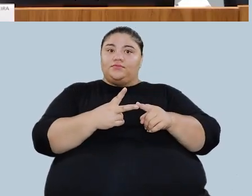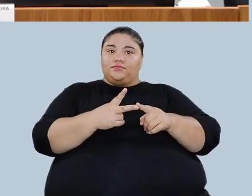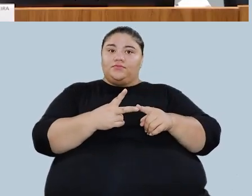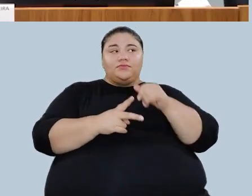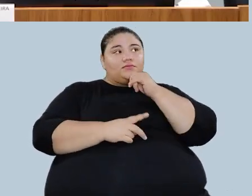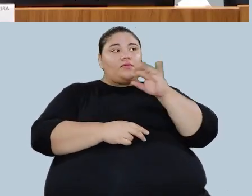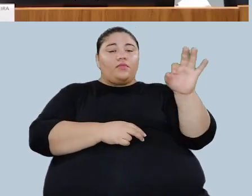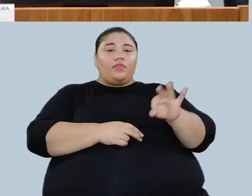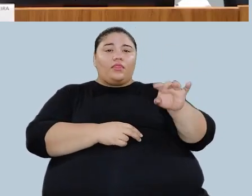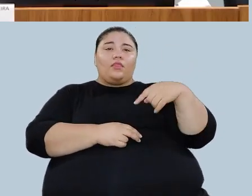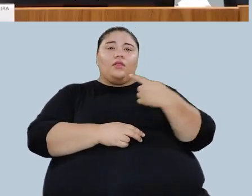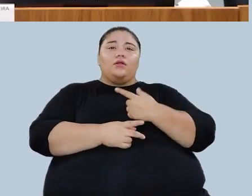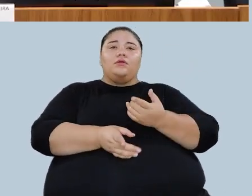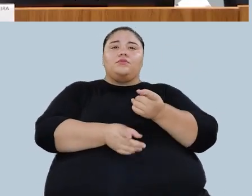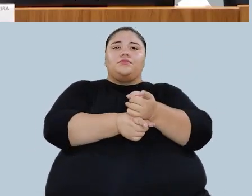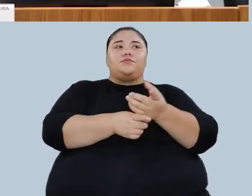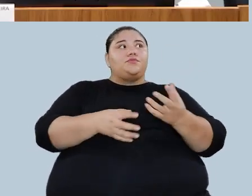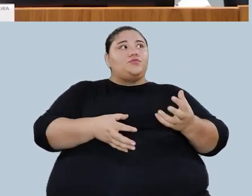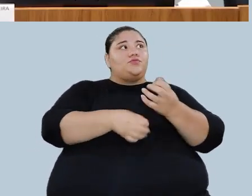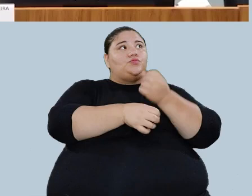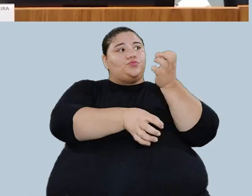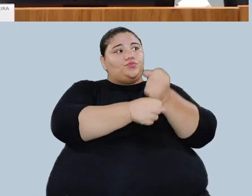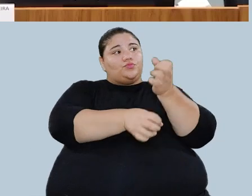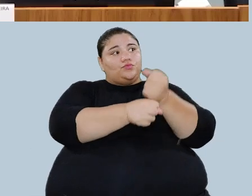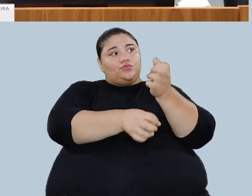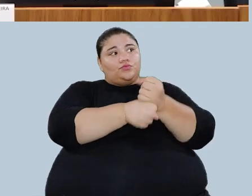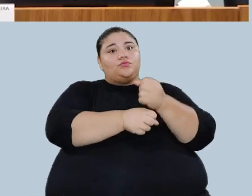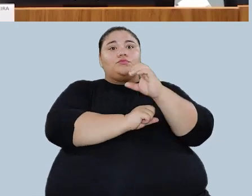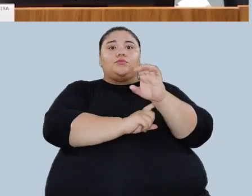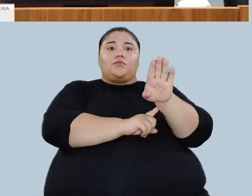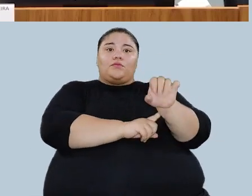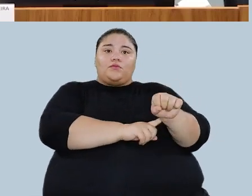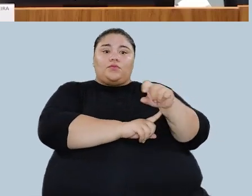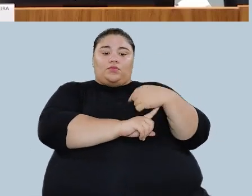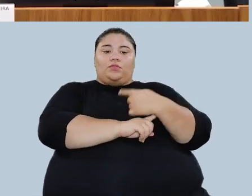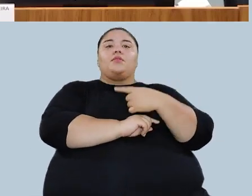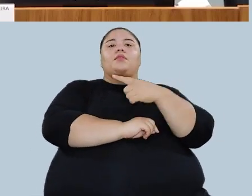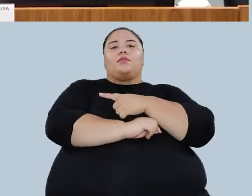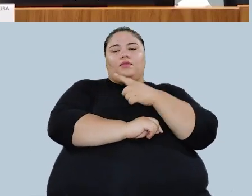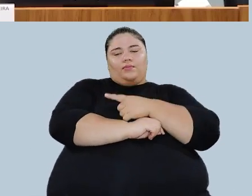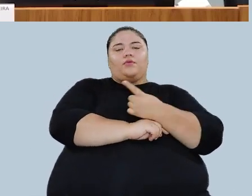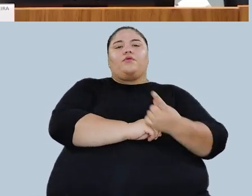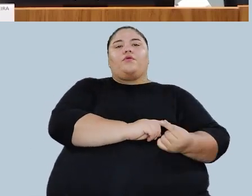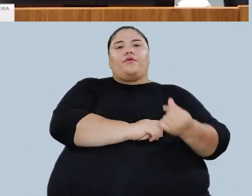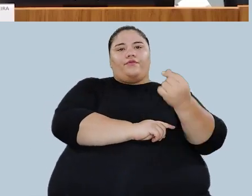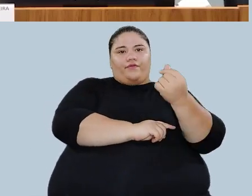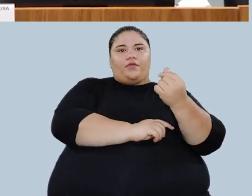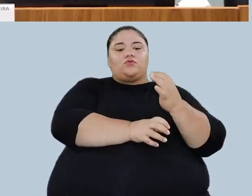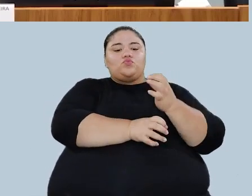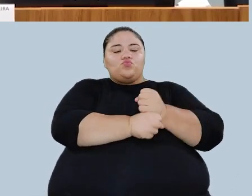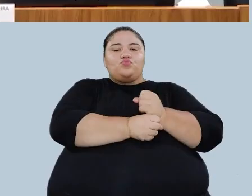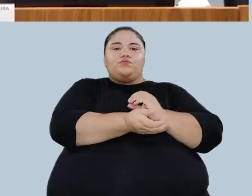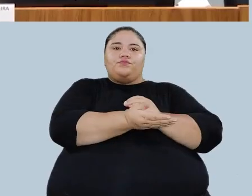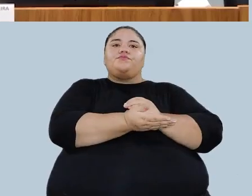de alíquotas que nós vamos encontrar, somado com a alíquota da CBS, é que nós teremos o valor integral, digamos,